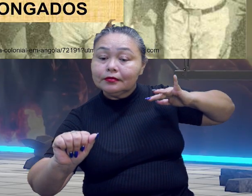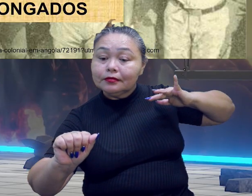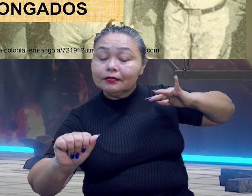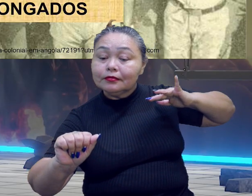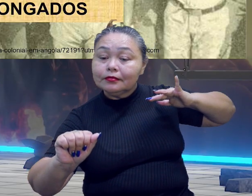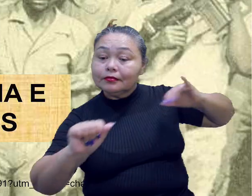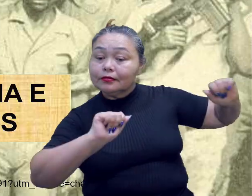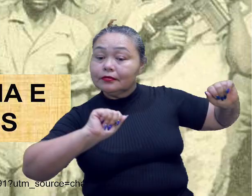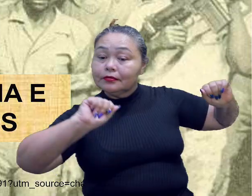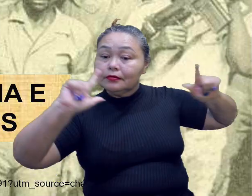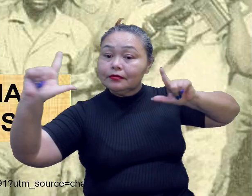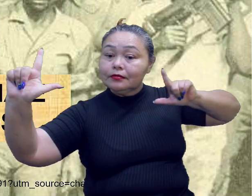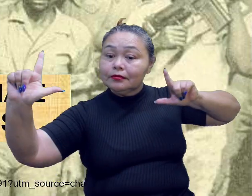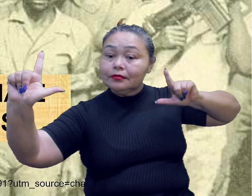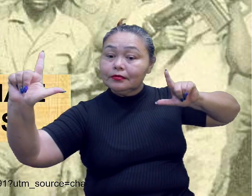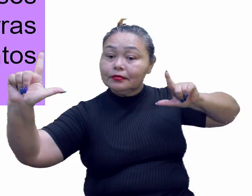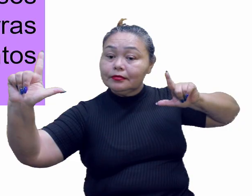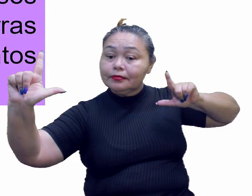Na tela.